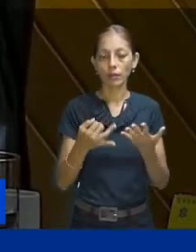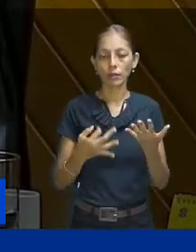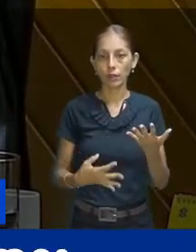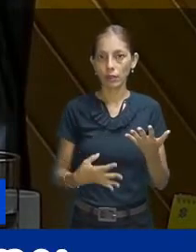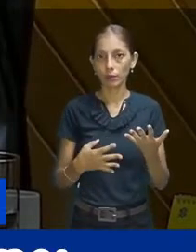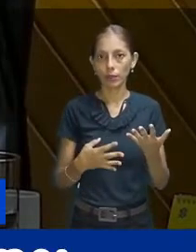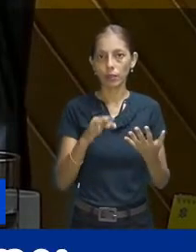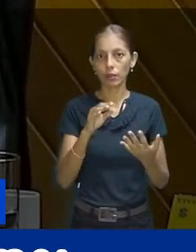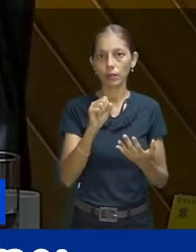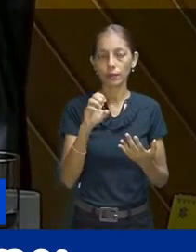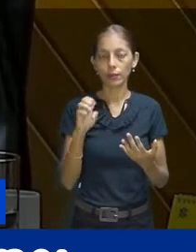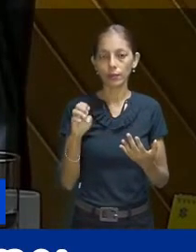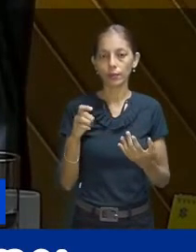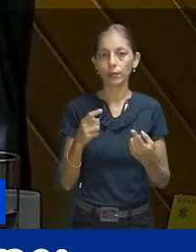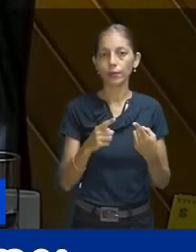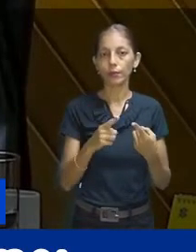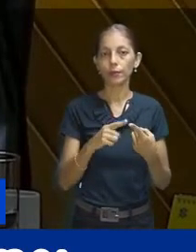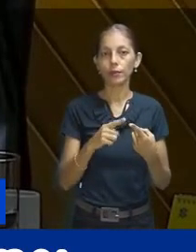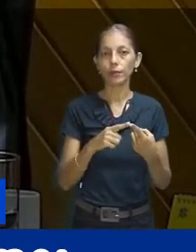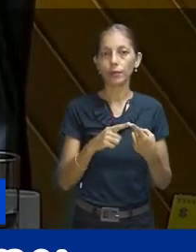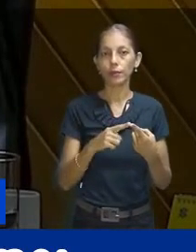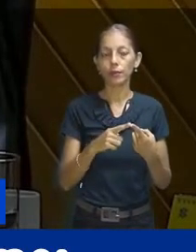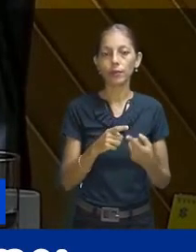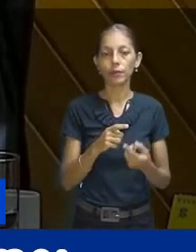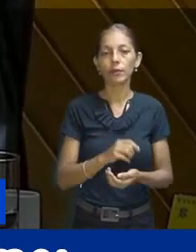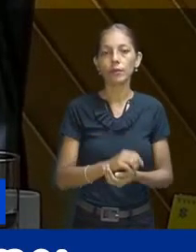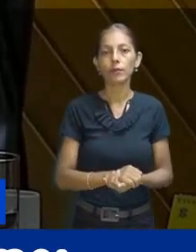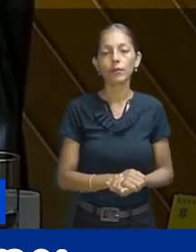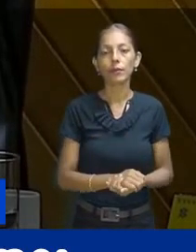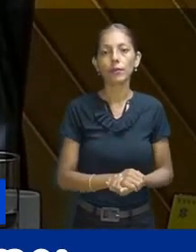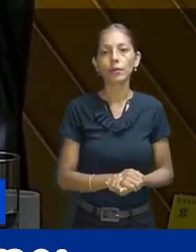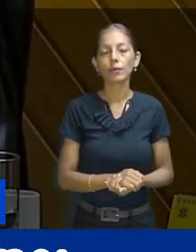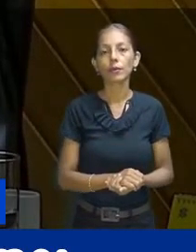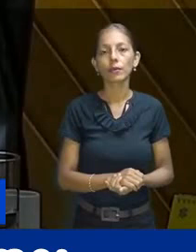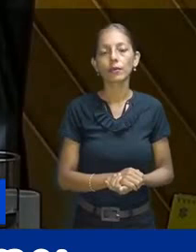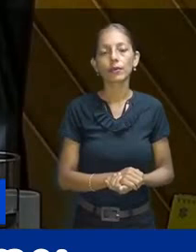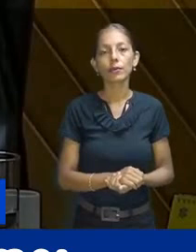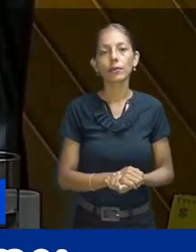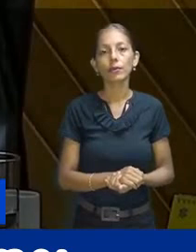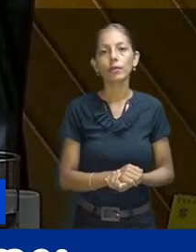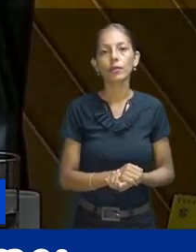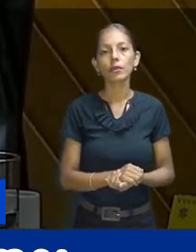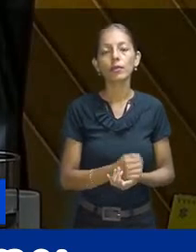TSE. Precedente 1 é o recurso especial eleitoral 0601,